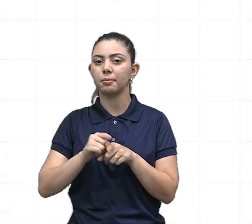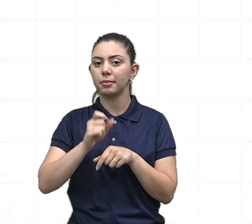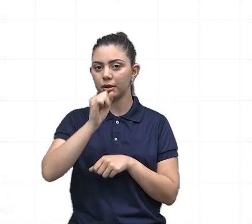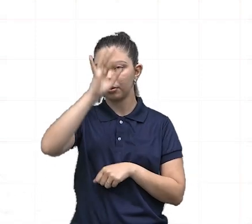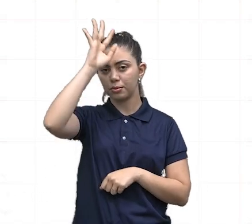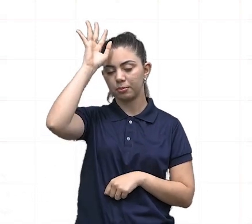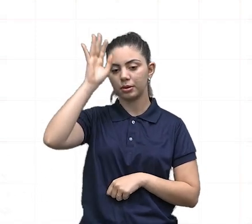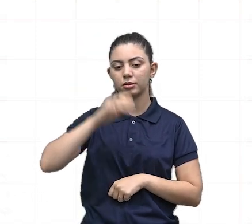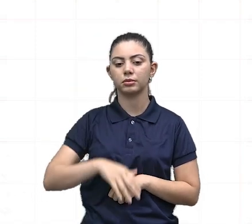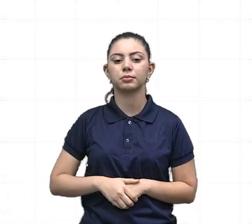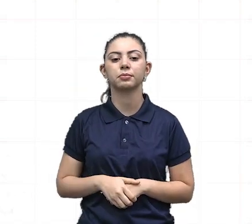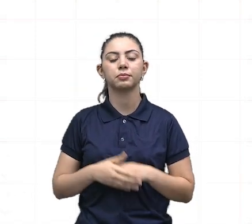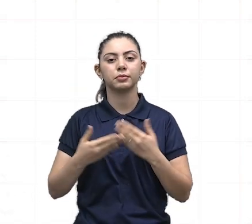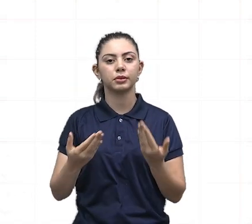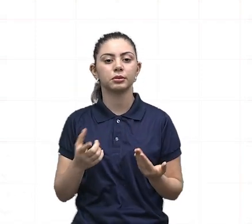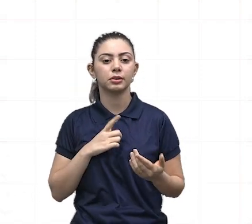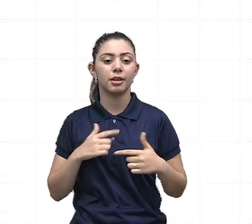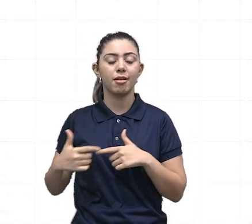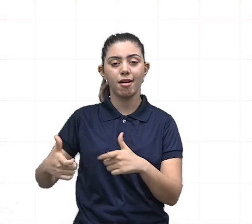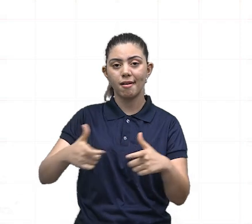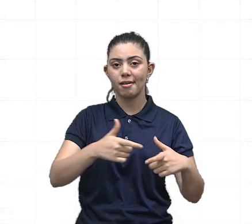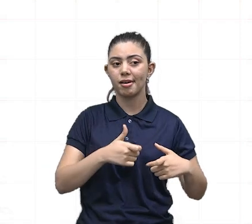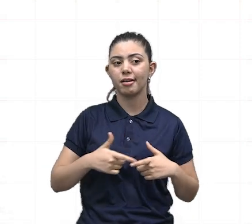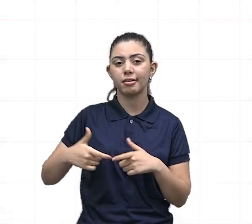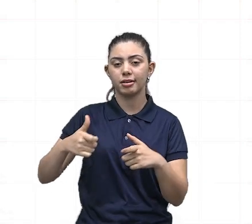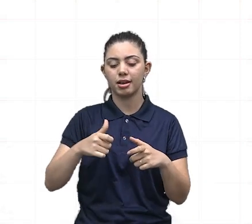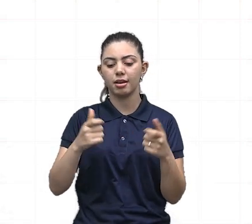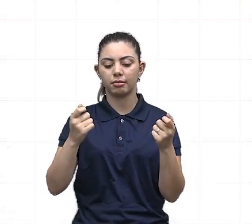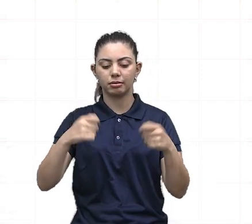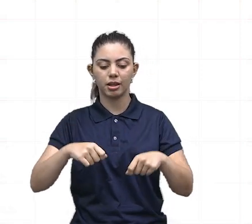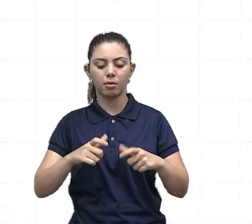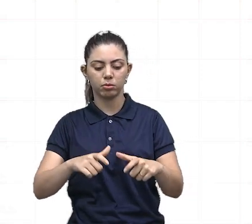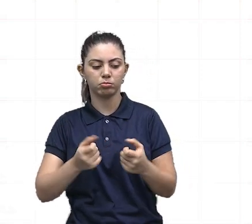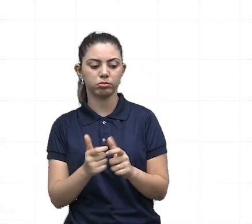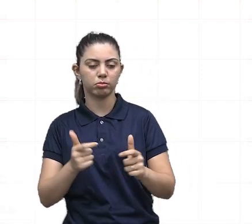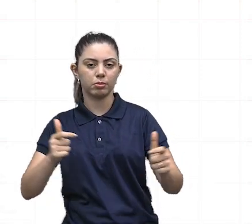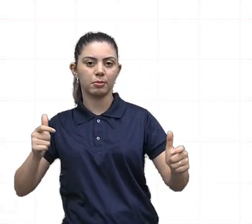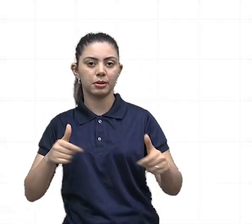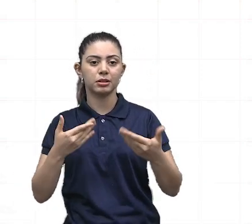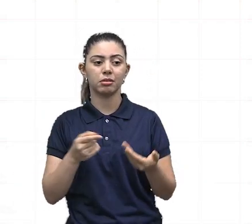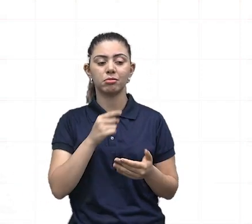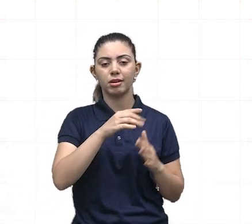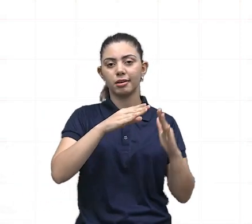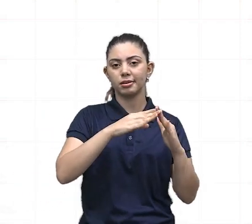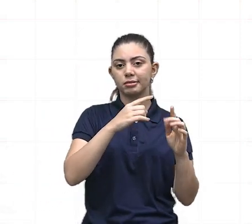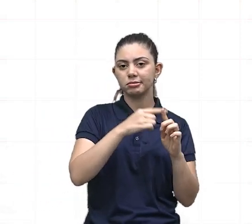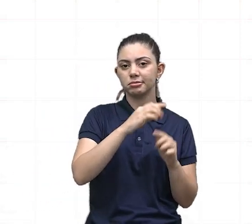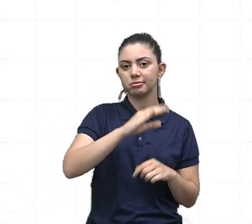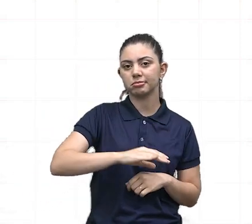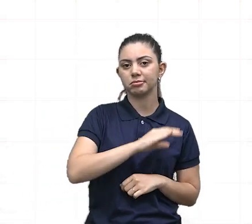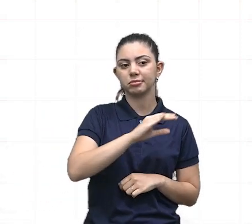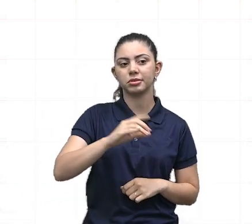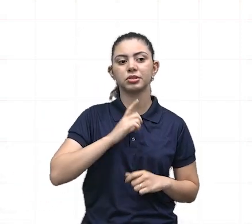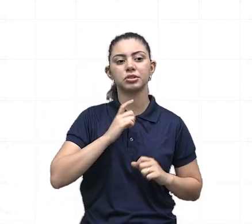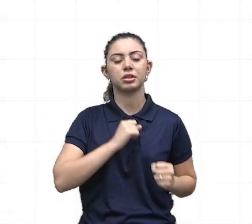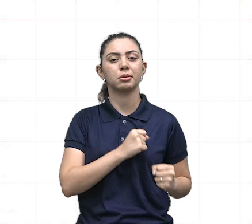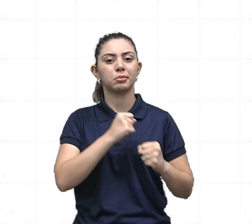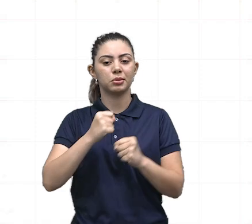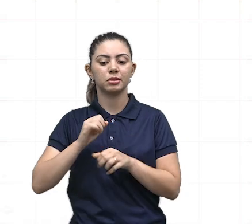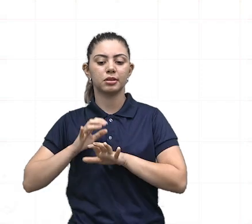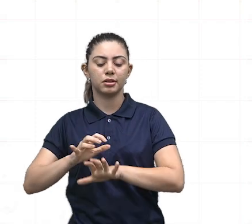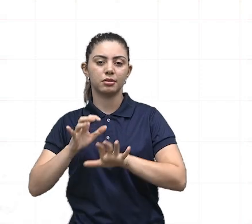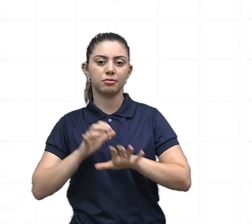para aumento territorial eram comuns. A Igreja Católica tinha um grande poder e influência dentro